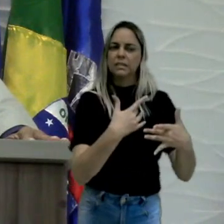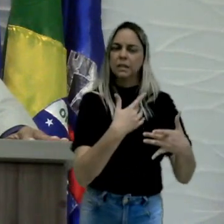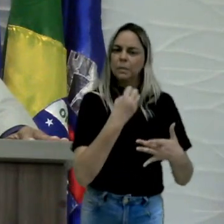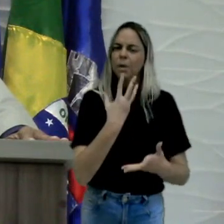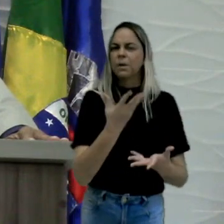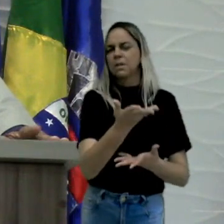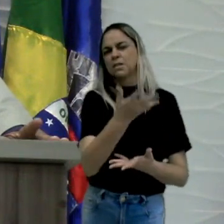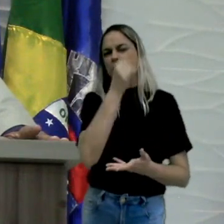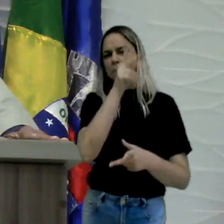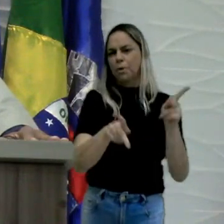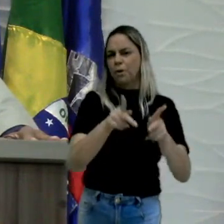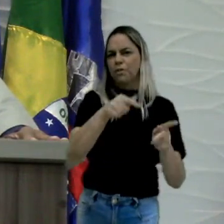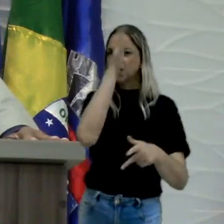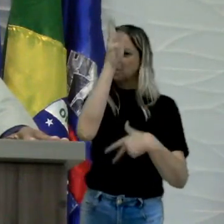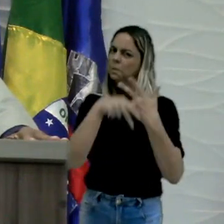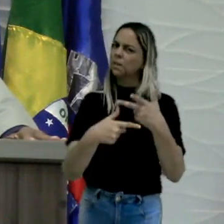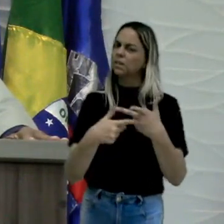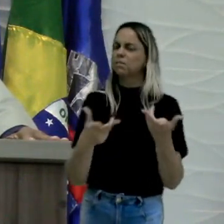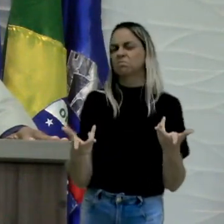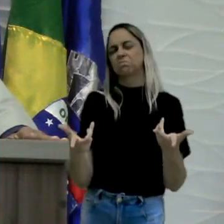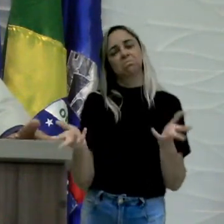né? Vi